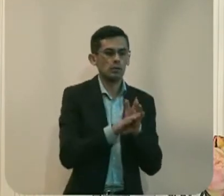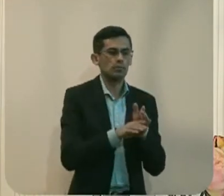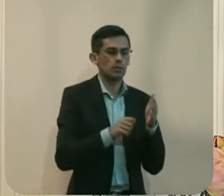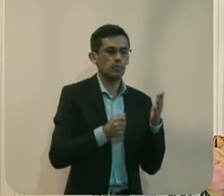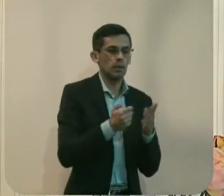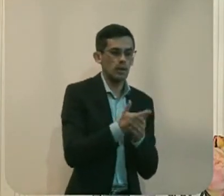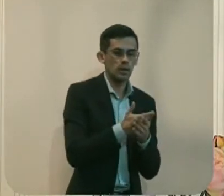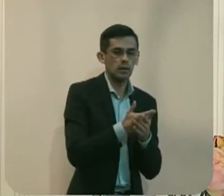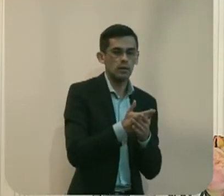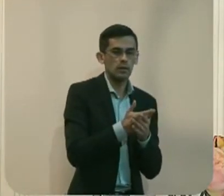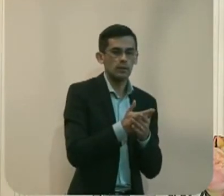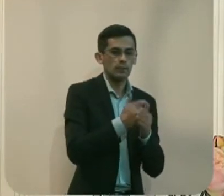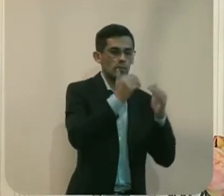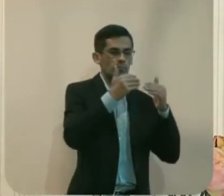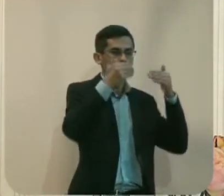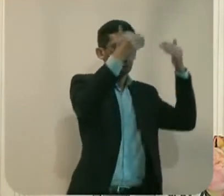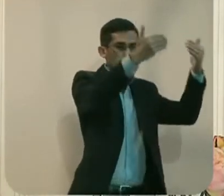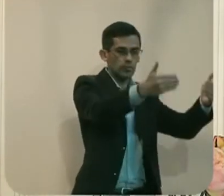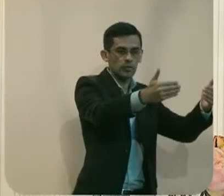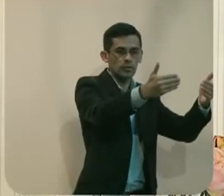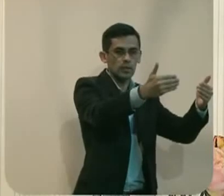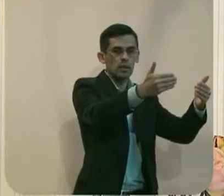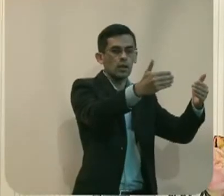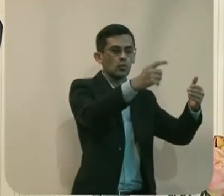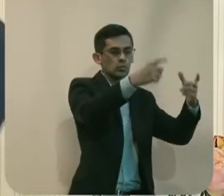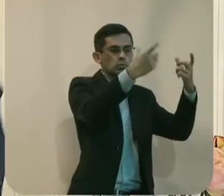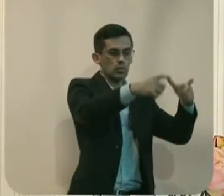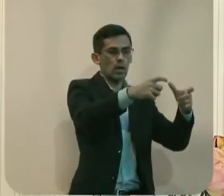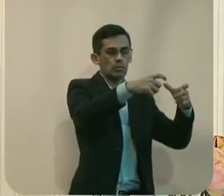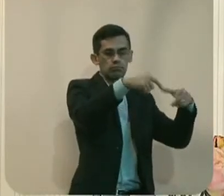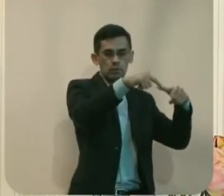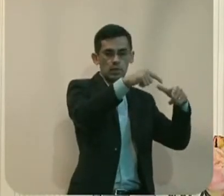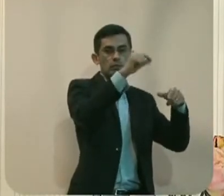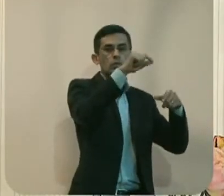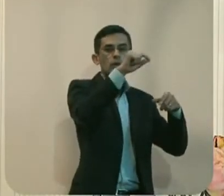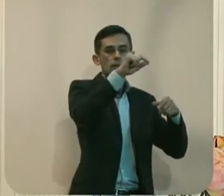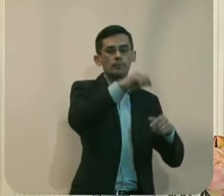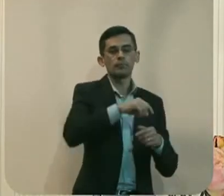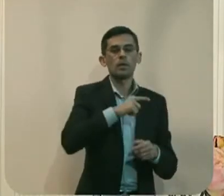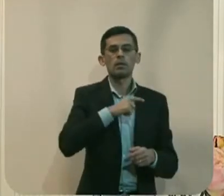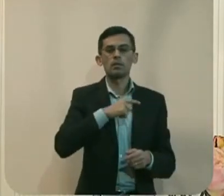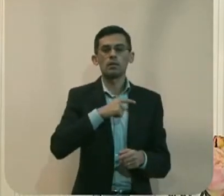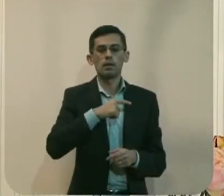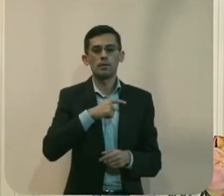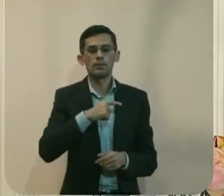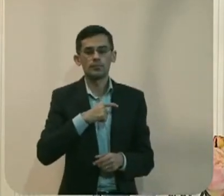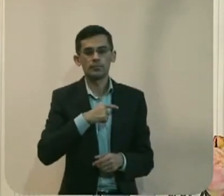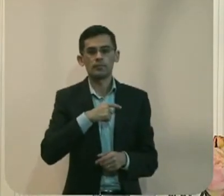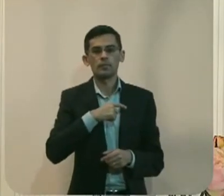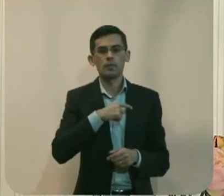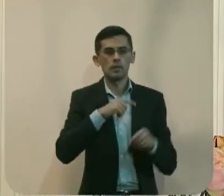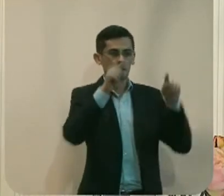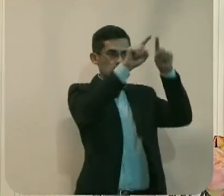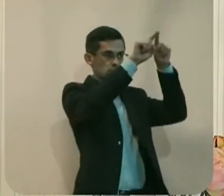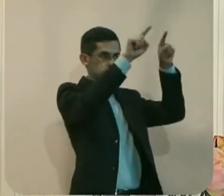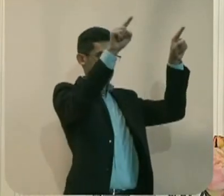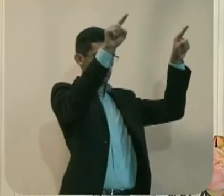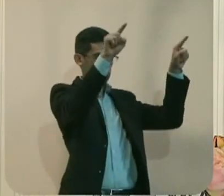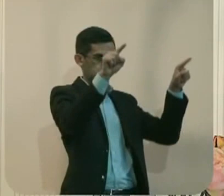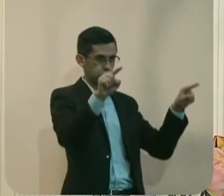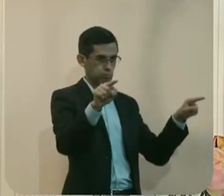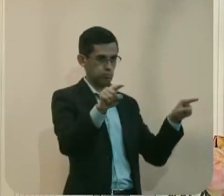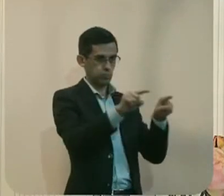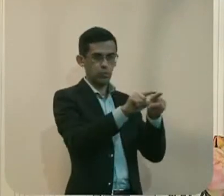lá, atrás dele, né, na caixa onde ele ficava, tinha emoldurado, não